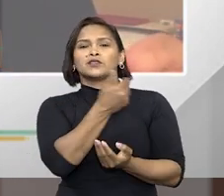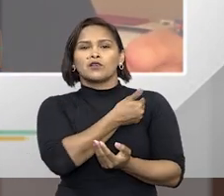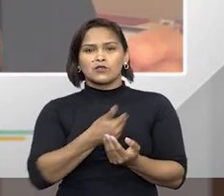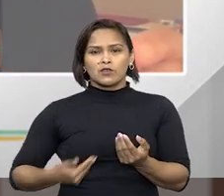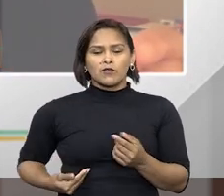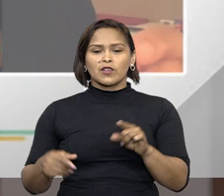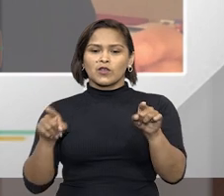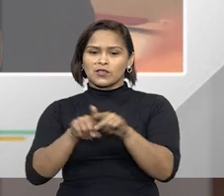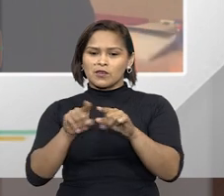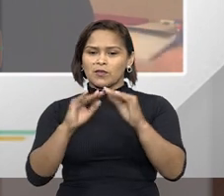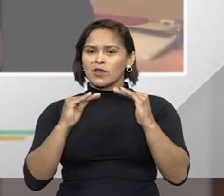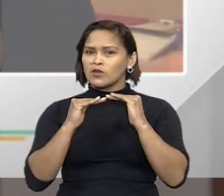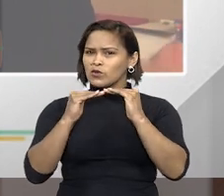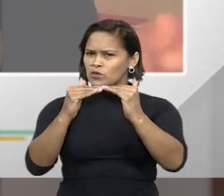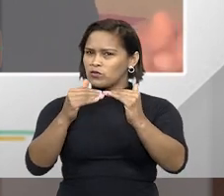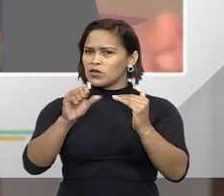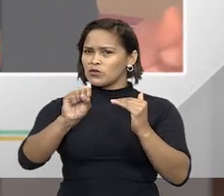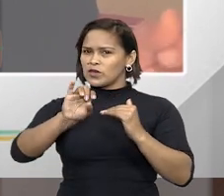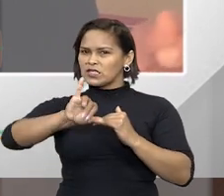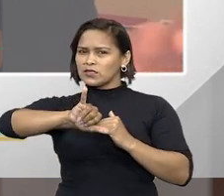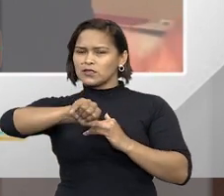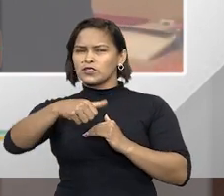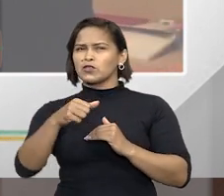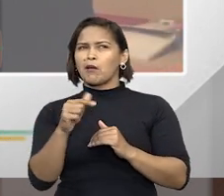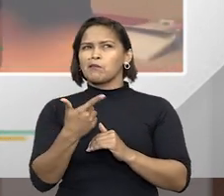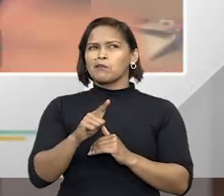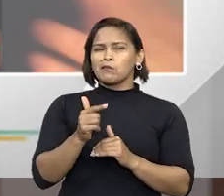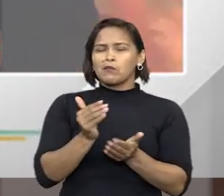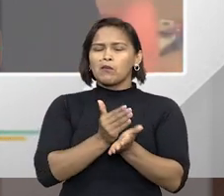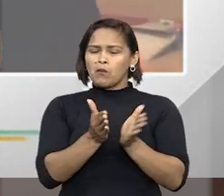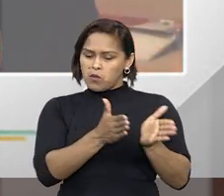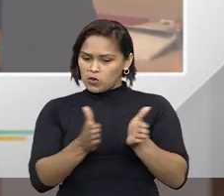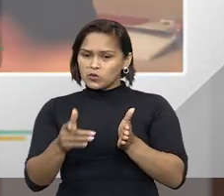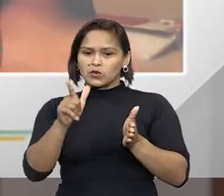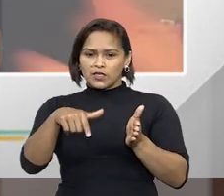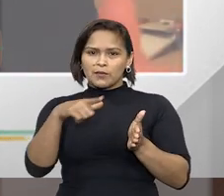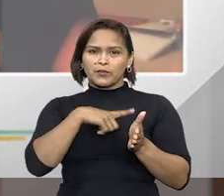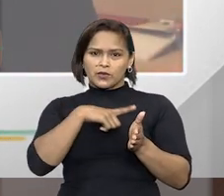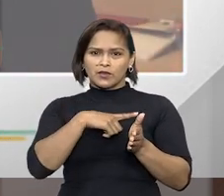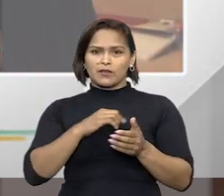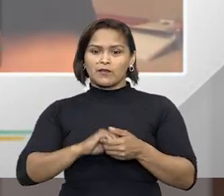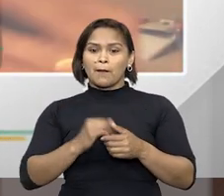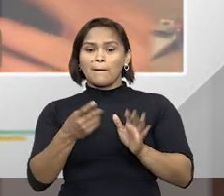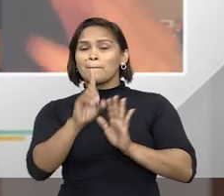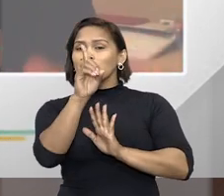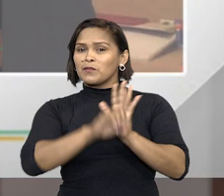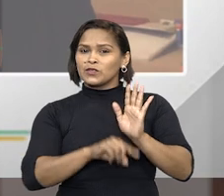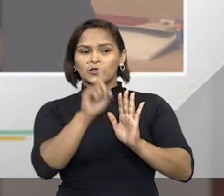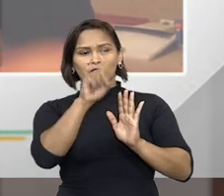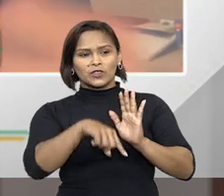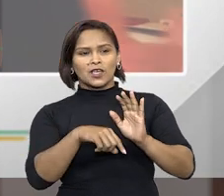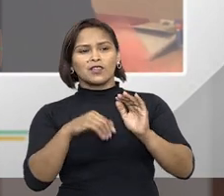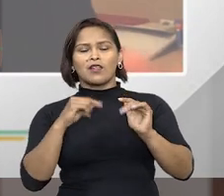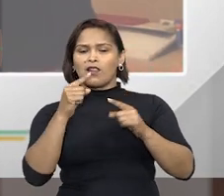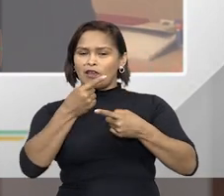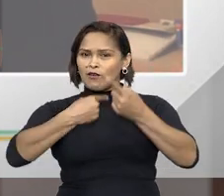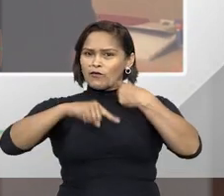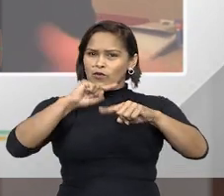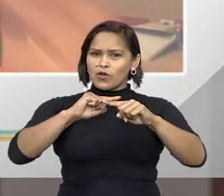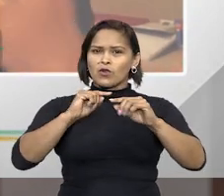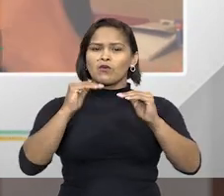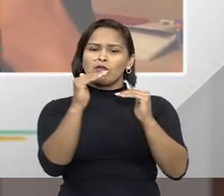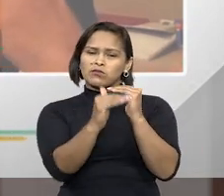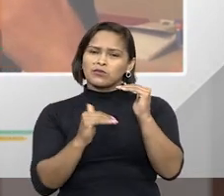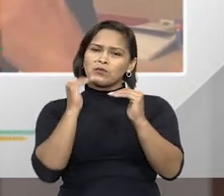STJ por um bom tempo. Mas o direito é isso, ele evolui à medida que quanto mais discute, etc.